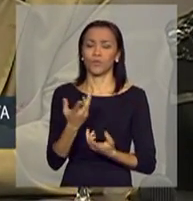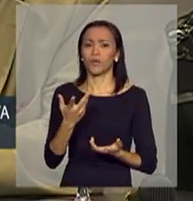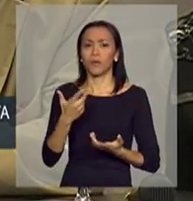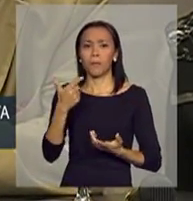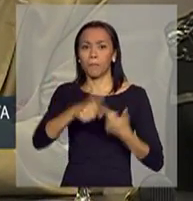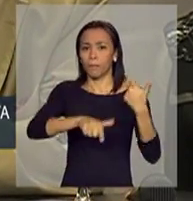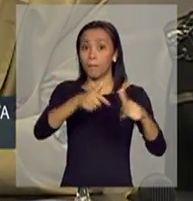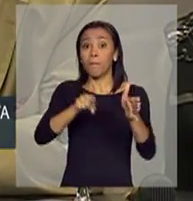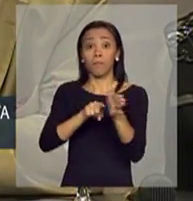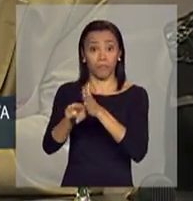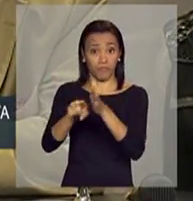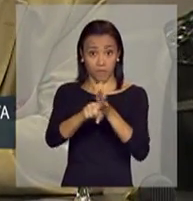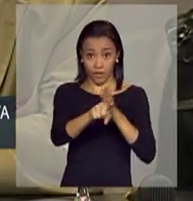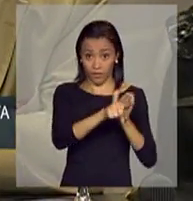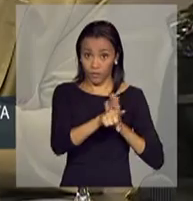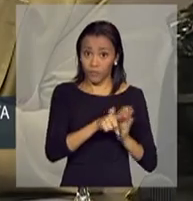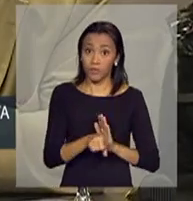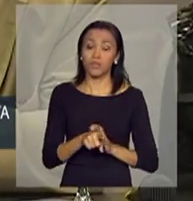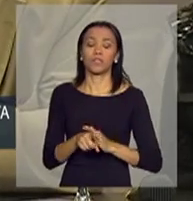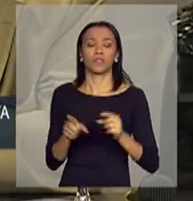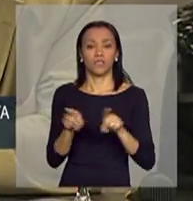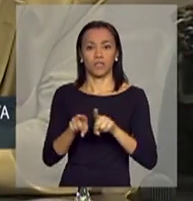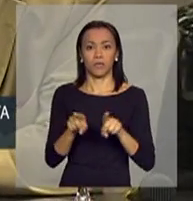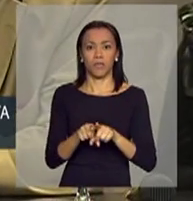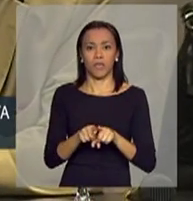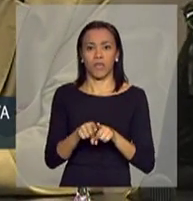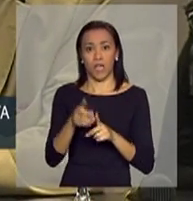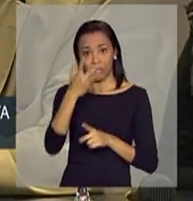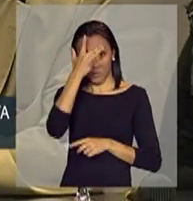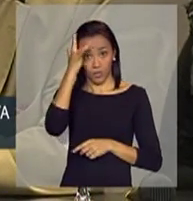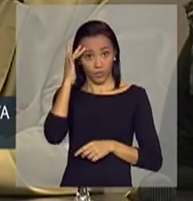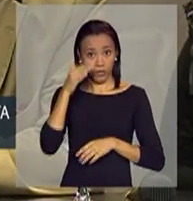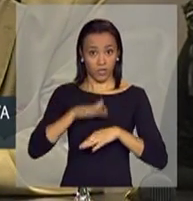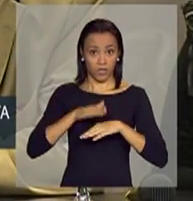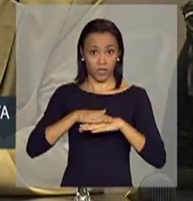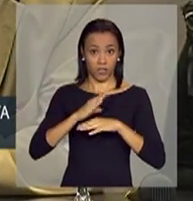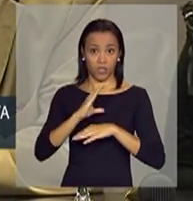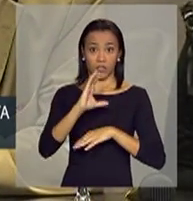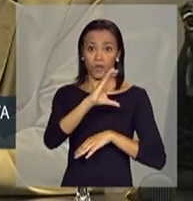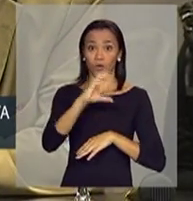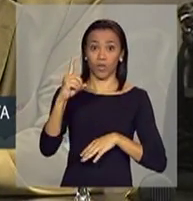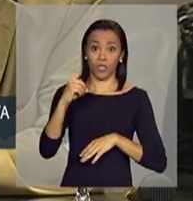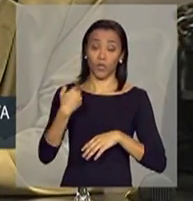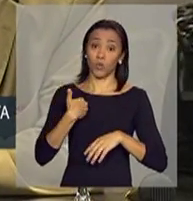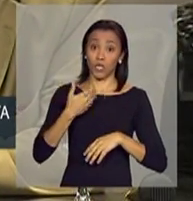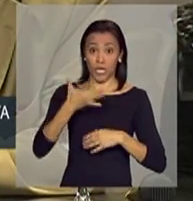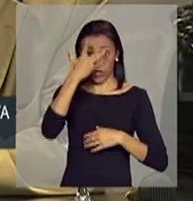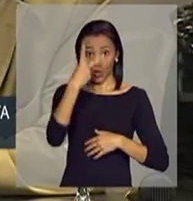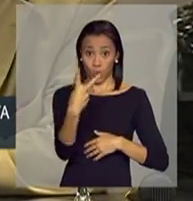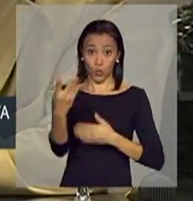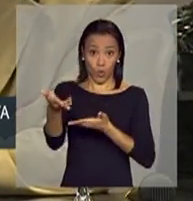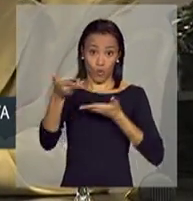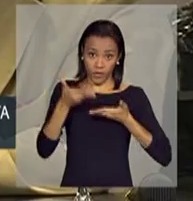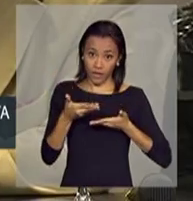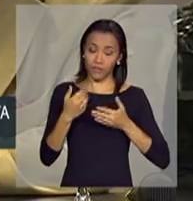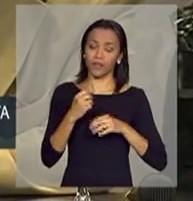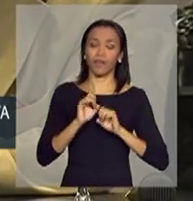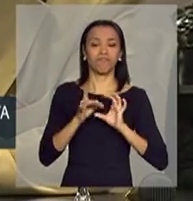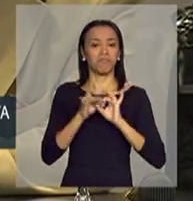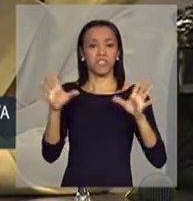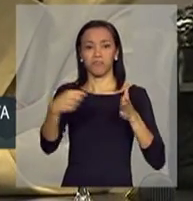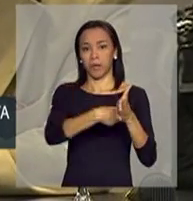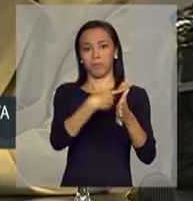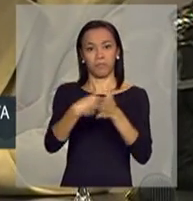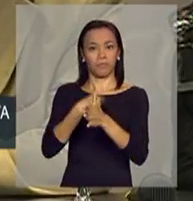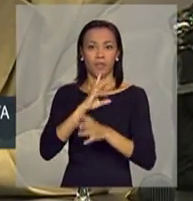número de perguntas, e os comissionados, evidentemente, e os dois convidados estão à disposição para as perguntas. Marcelo, agora